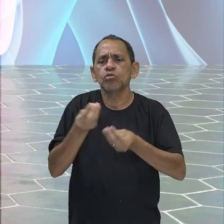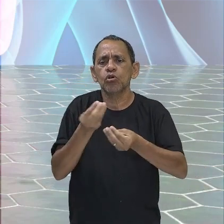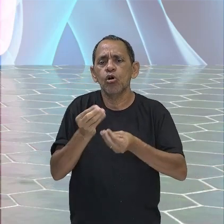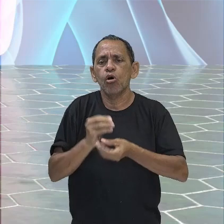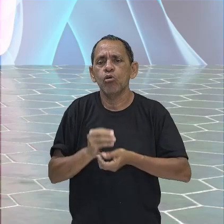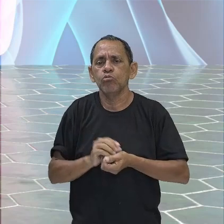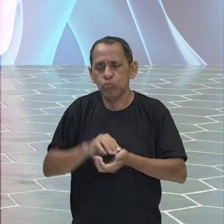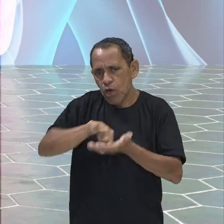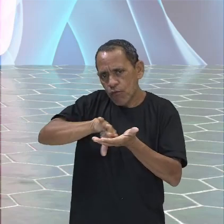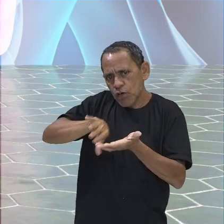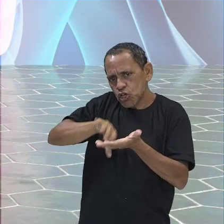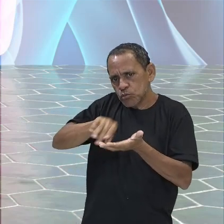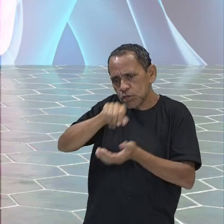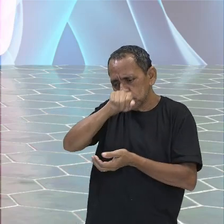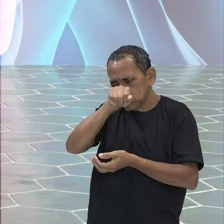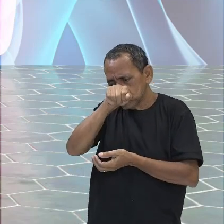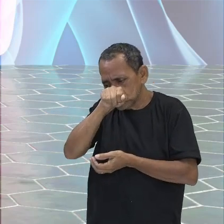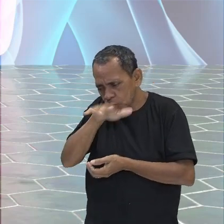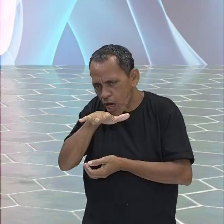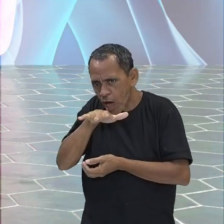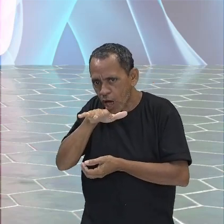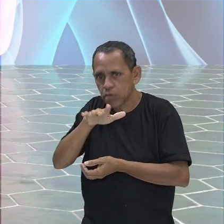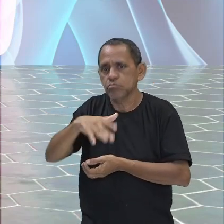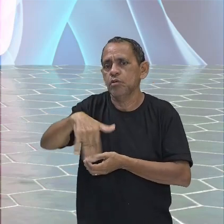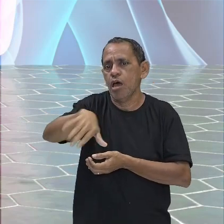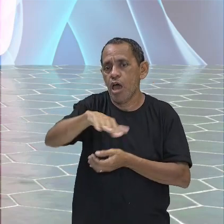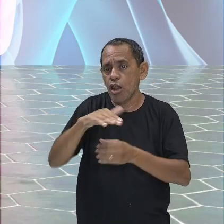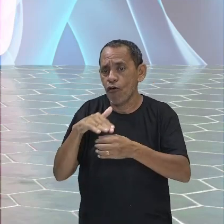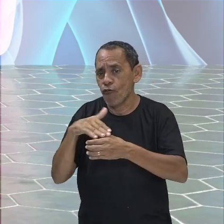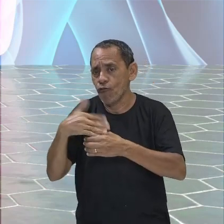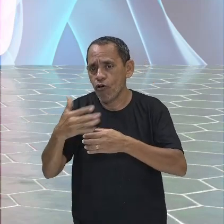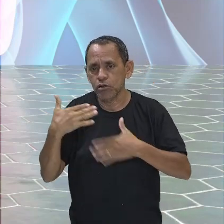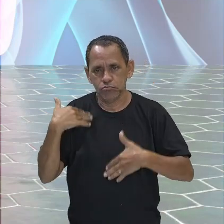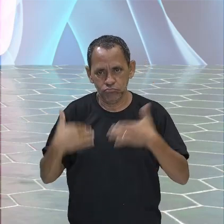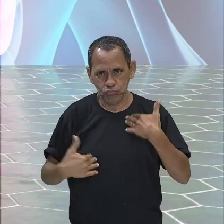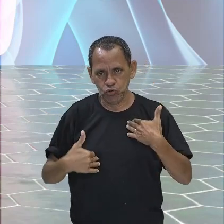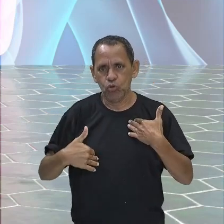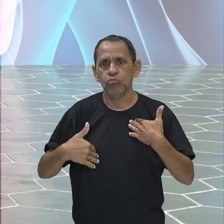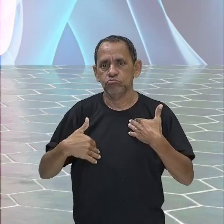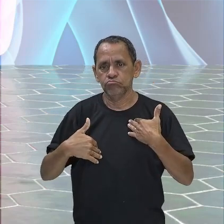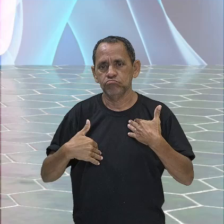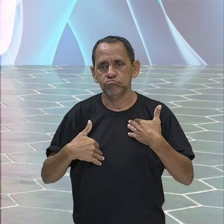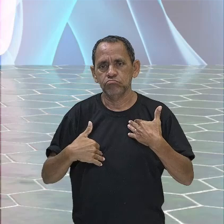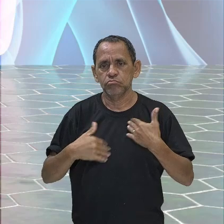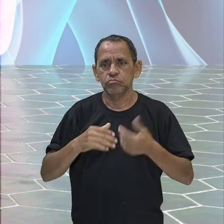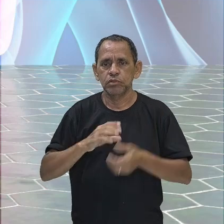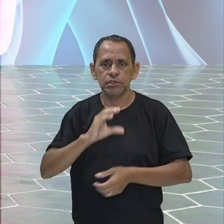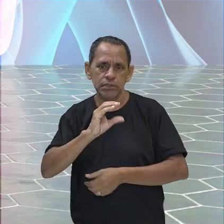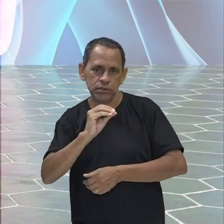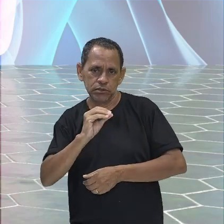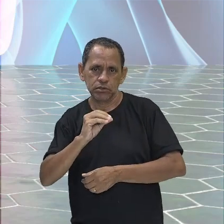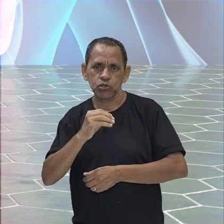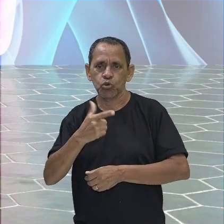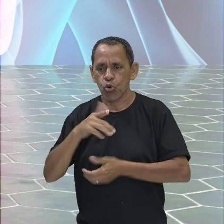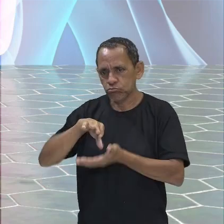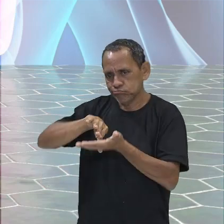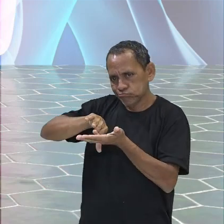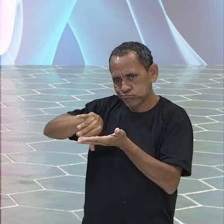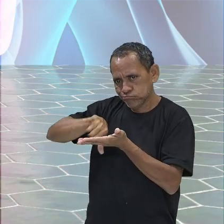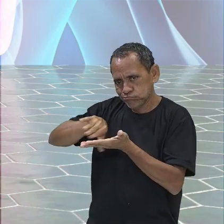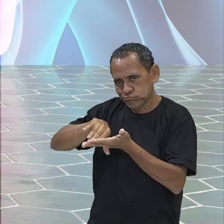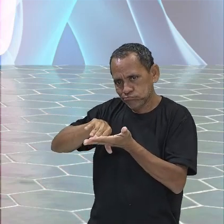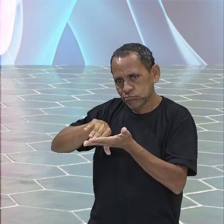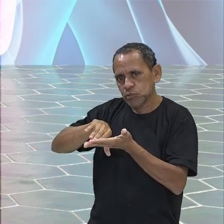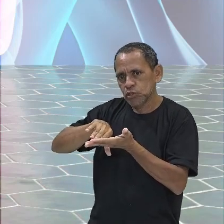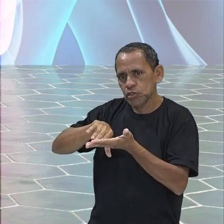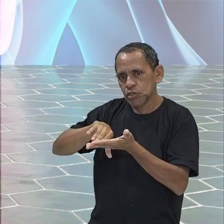pela expiração, que é o processo em que esse CO2 vai ser eliminado, vai ser levado para o